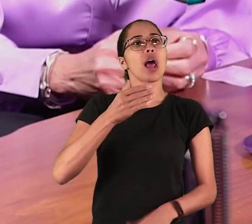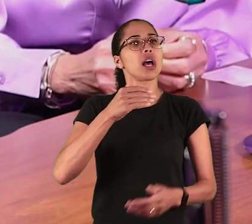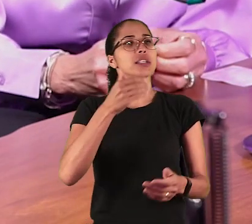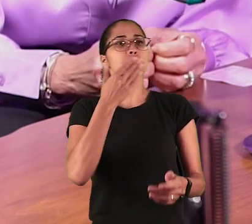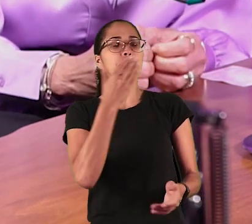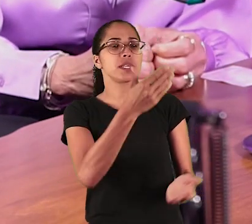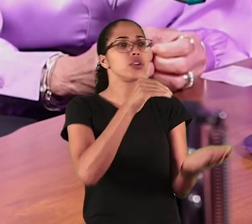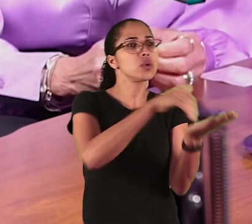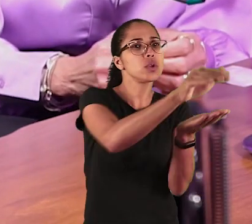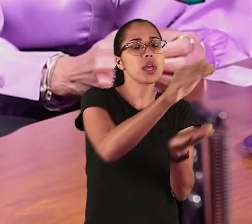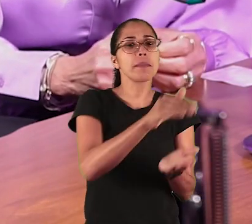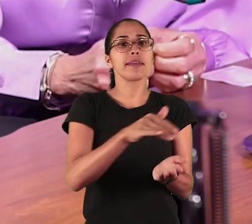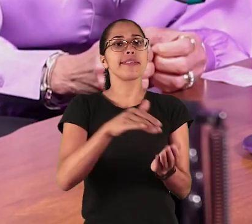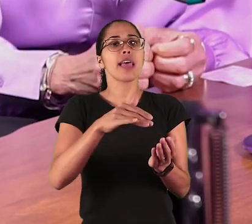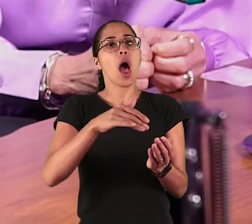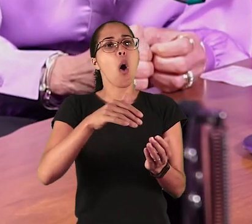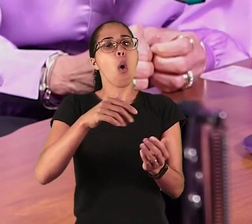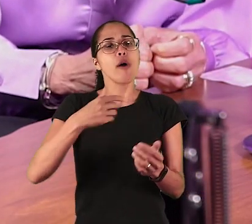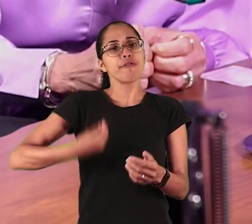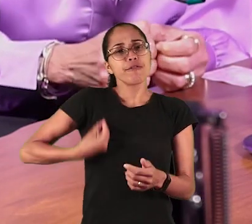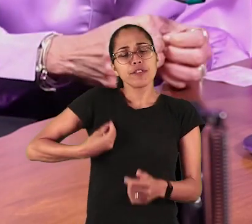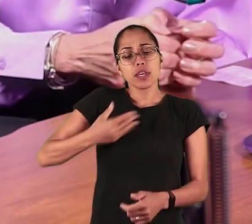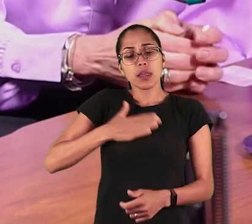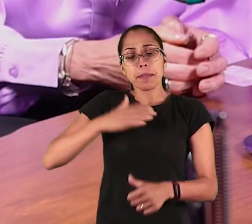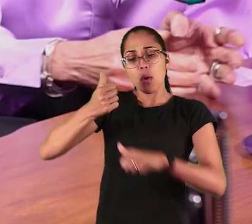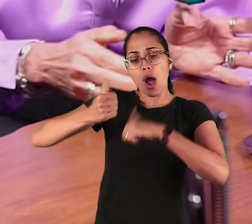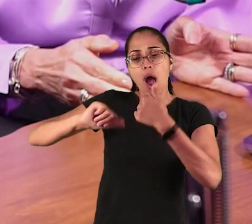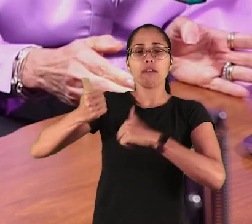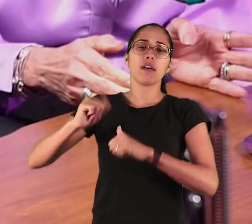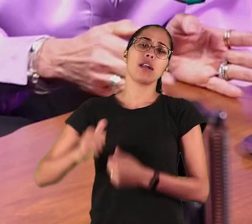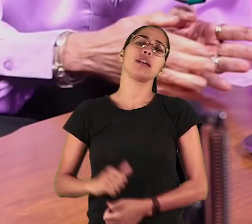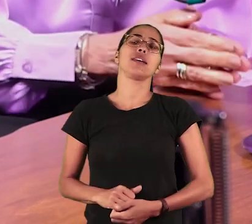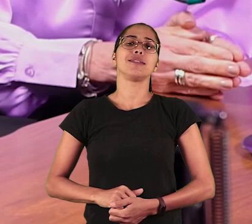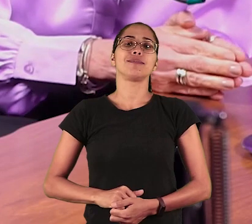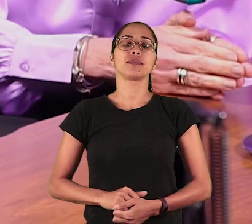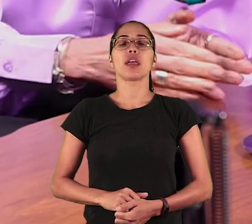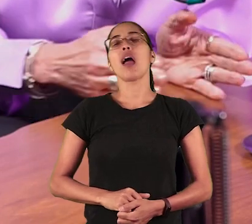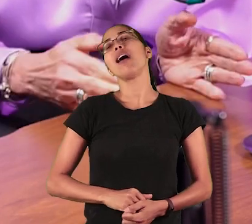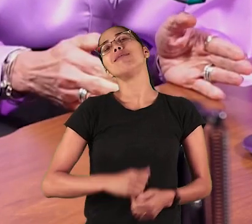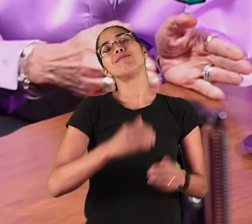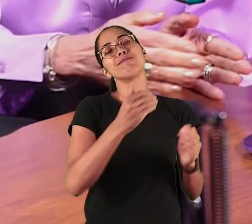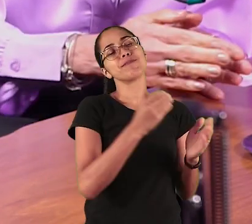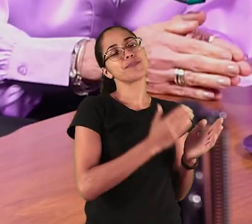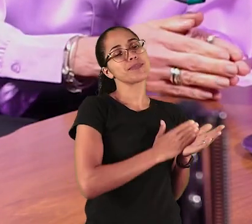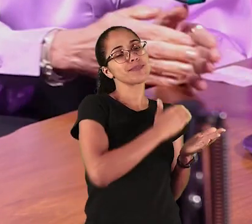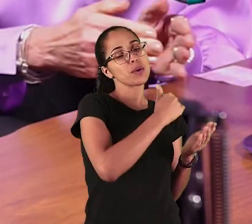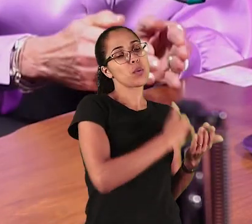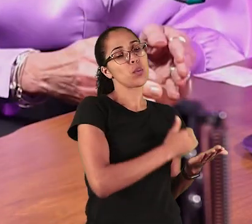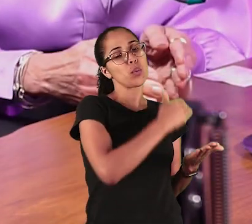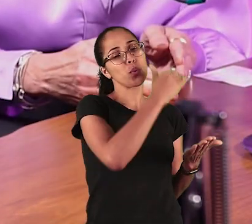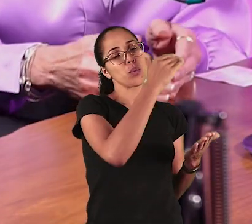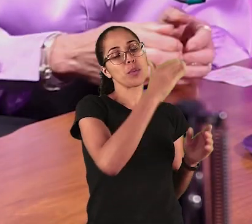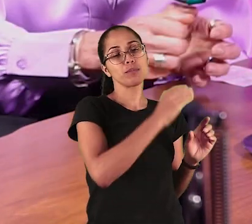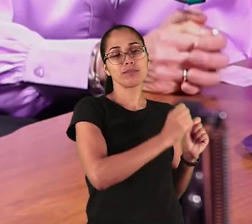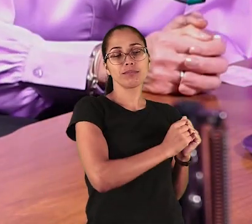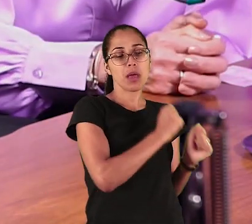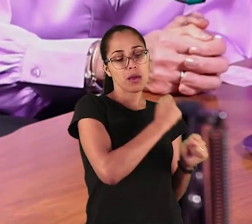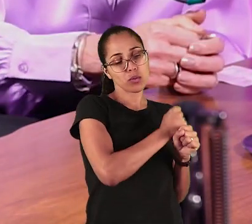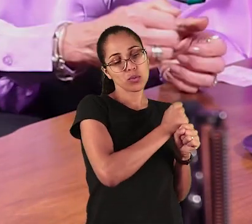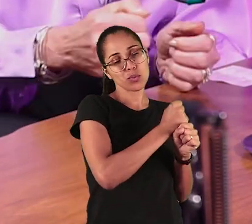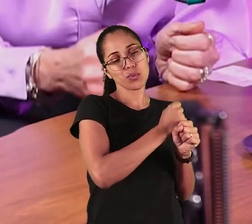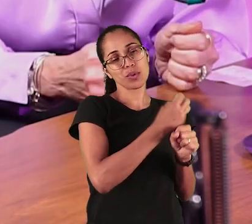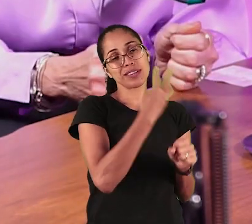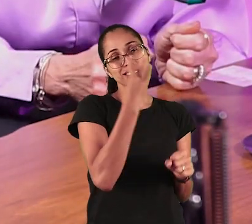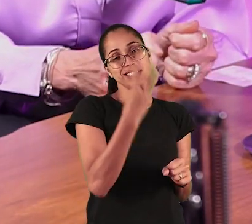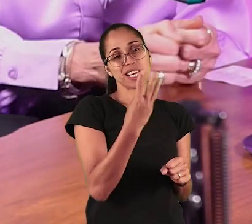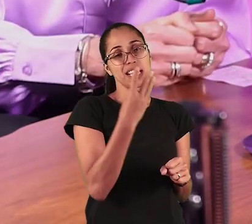e reavaliar minha vida é um foi um processo longo eu demorei quase três anos entre agora é a hora agora eu